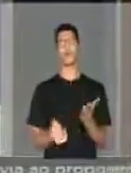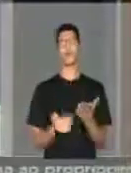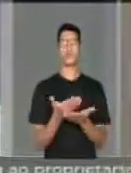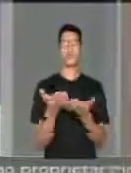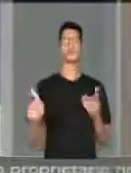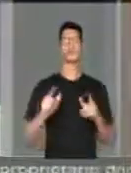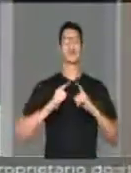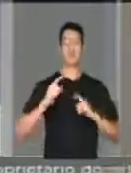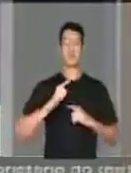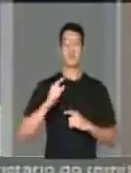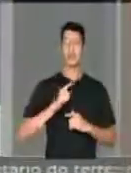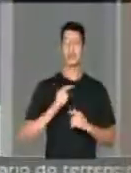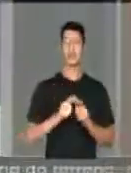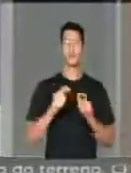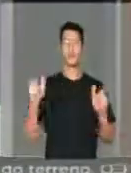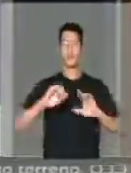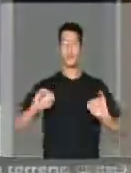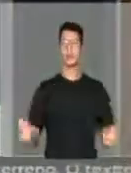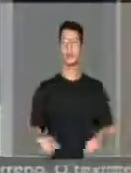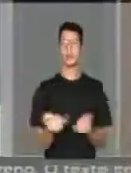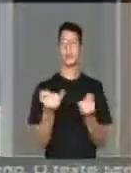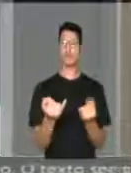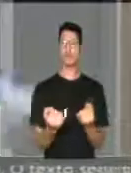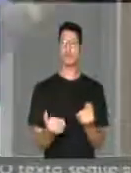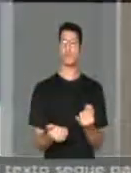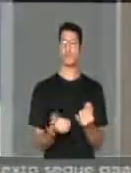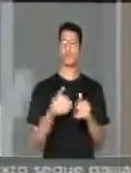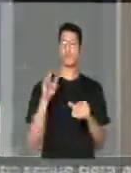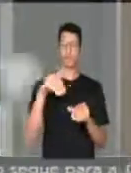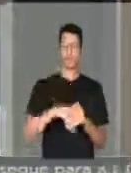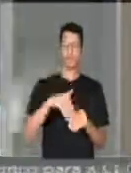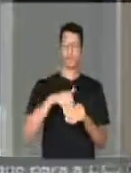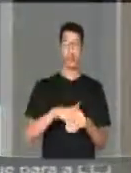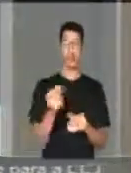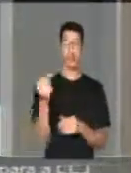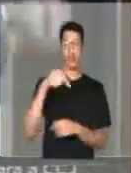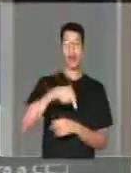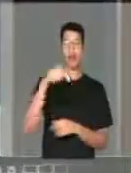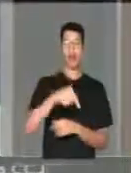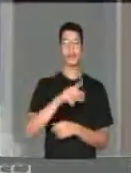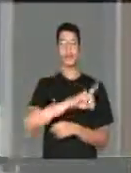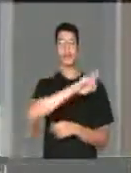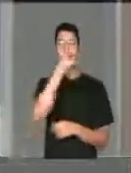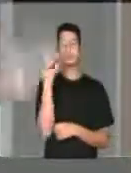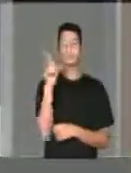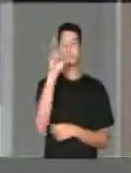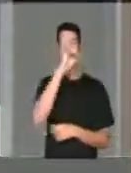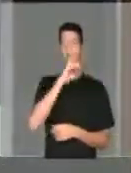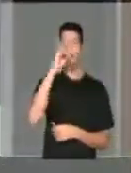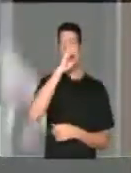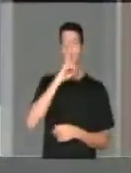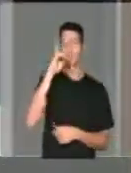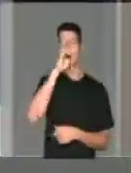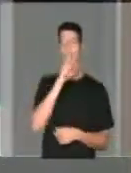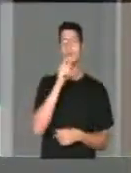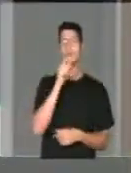você tem uma grande oportunidade de votar aqui no dia de domingo